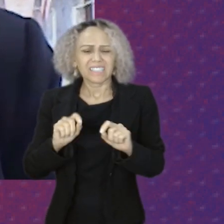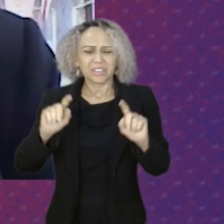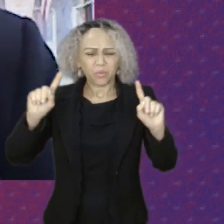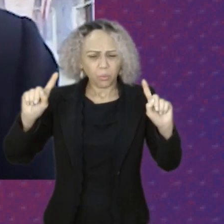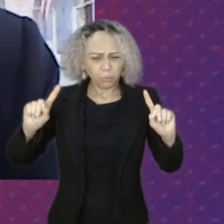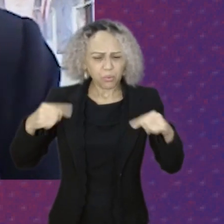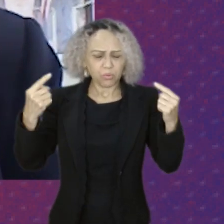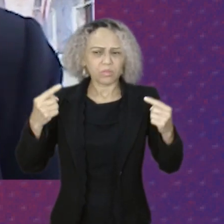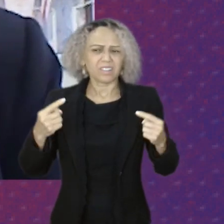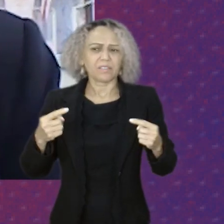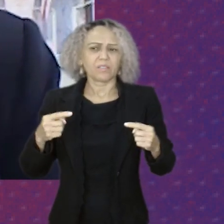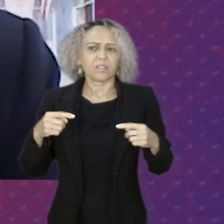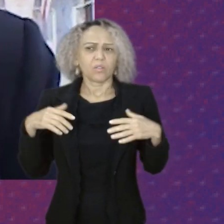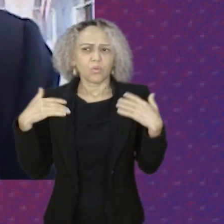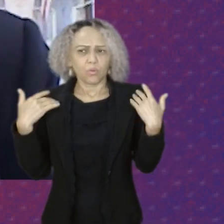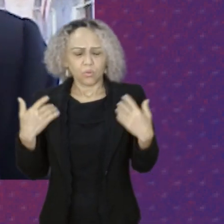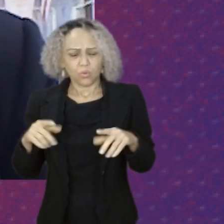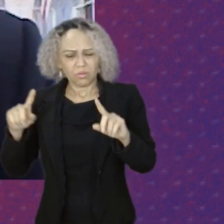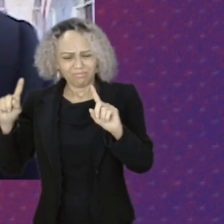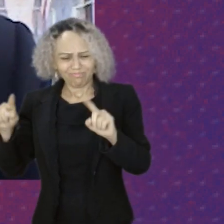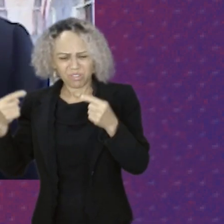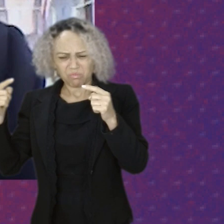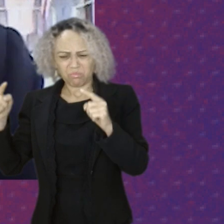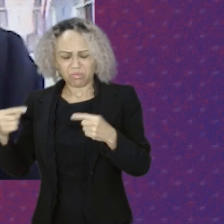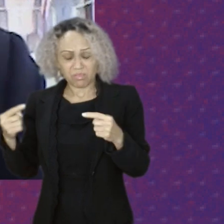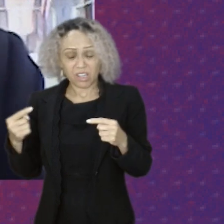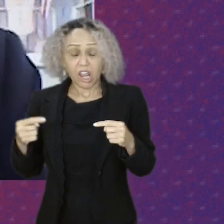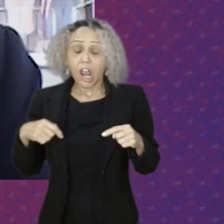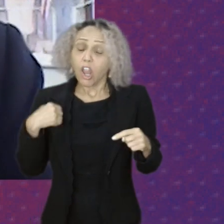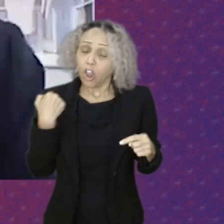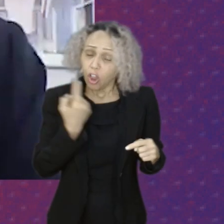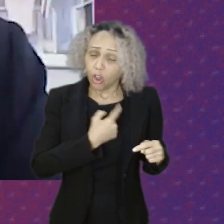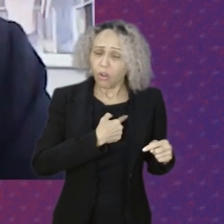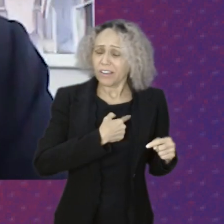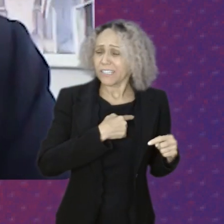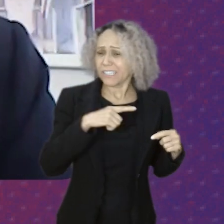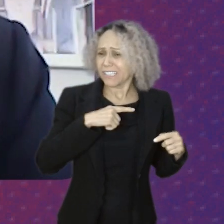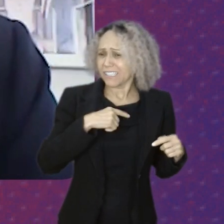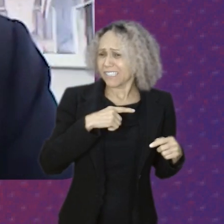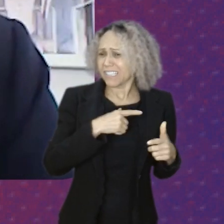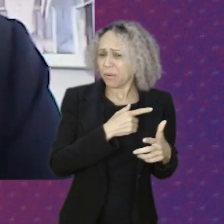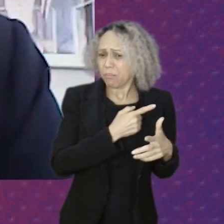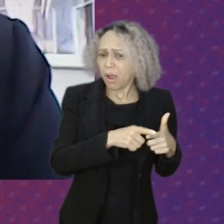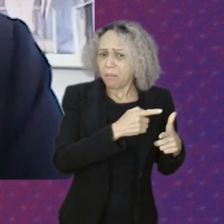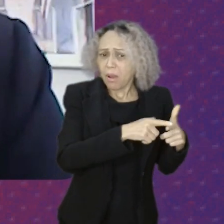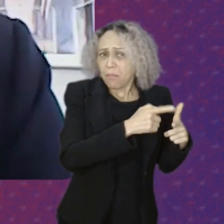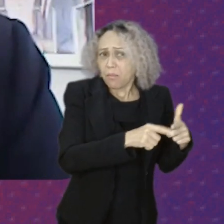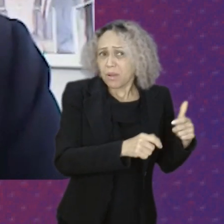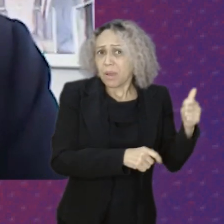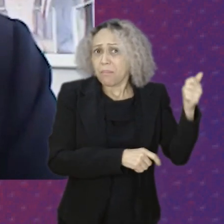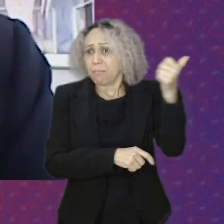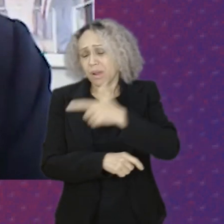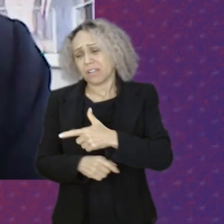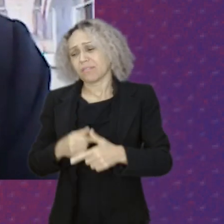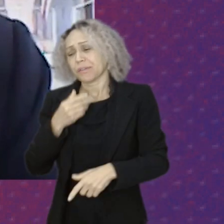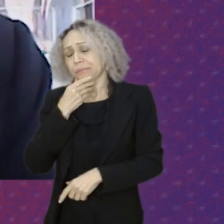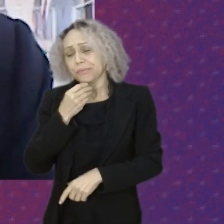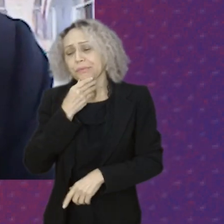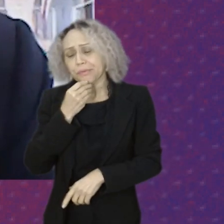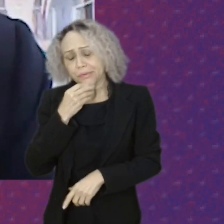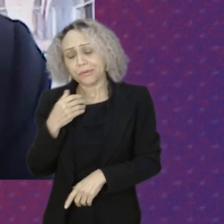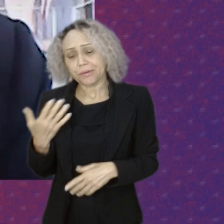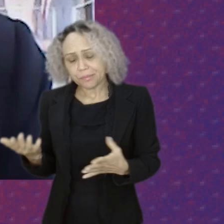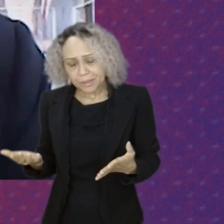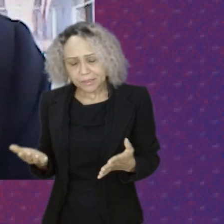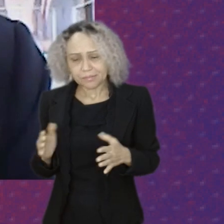desafiador, né, do que para os companheiros homens. Então, isso tem tido uma grande articulação em nosso estado, né,